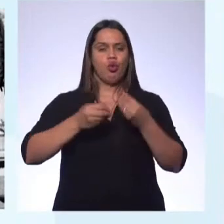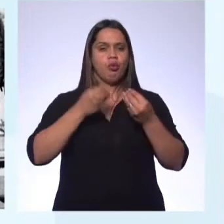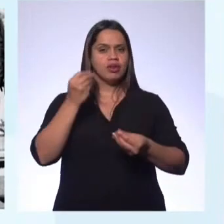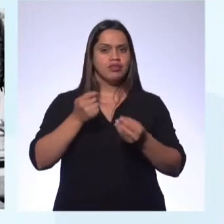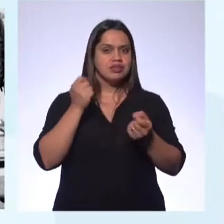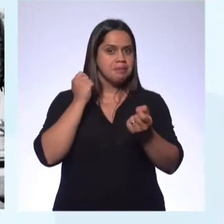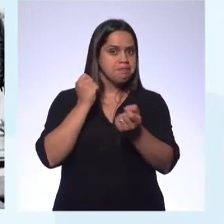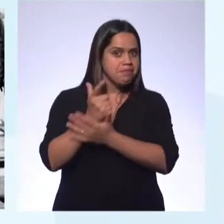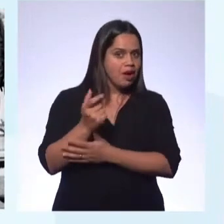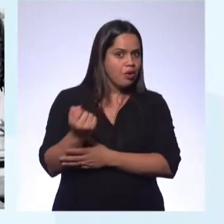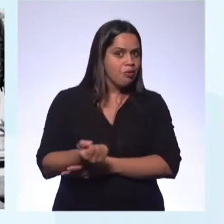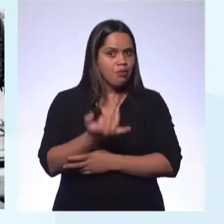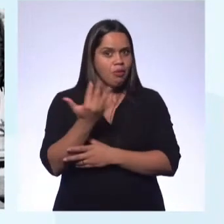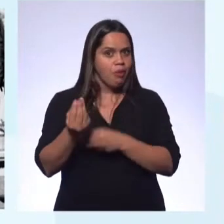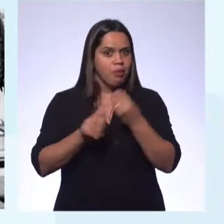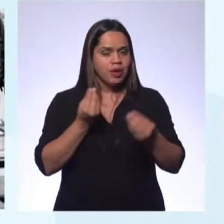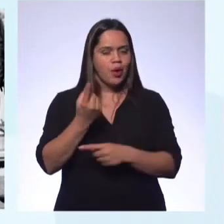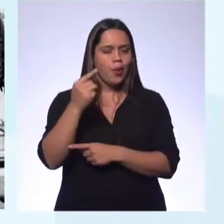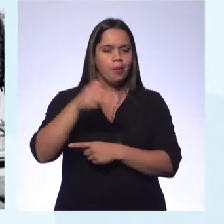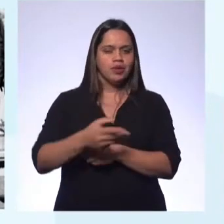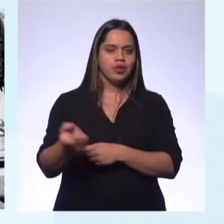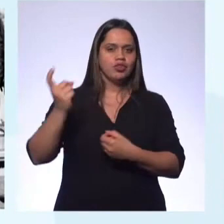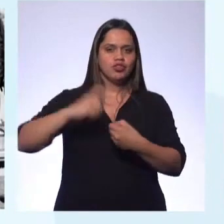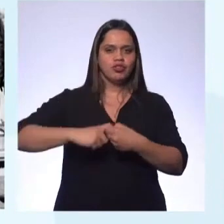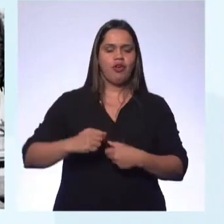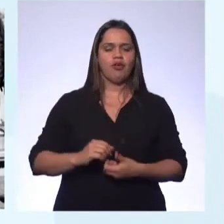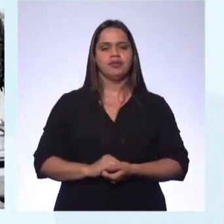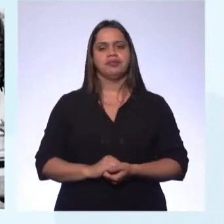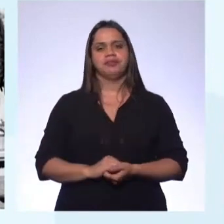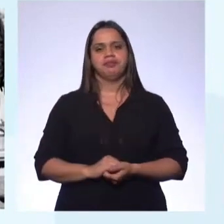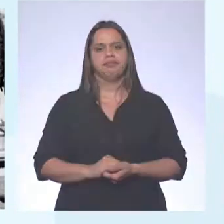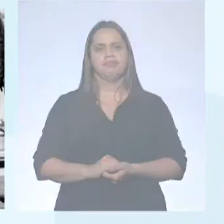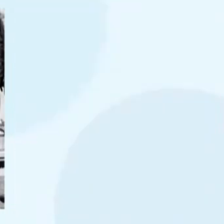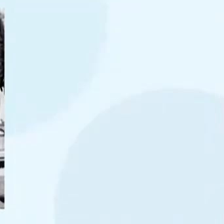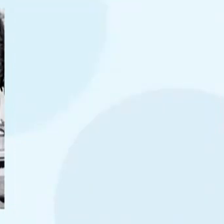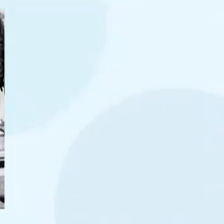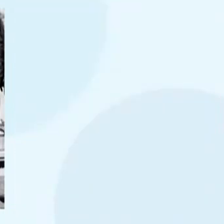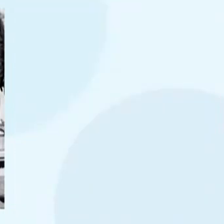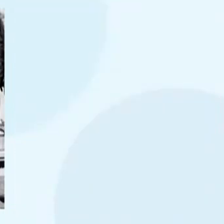fizerem está valendo 1 minuto e a gente já volta.